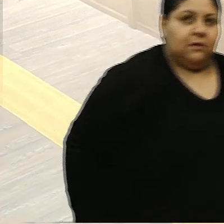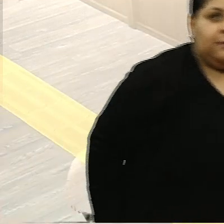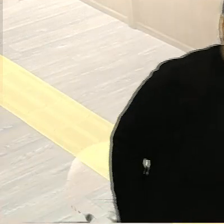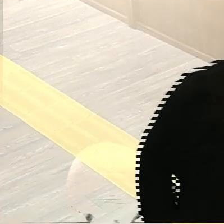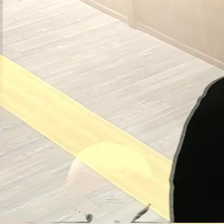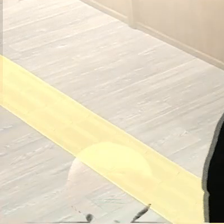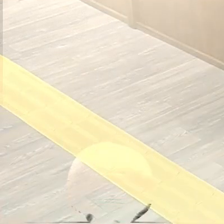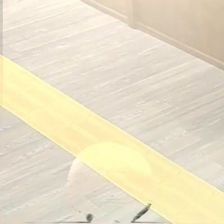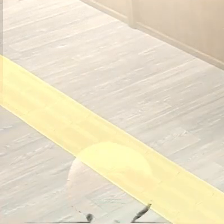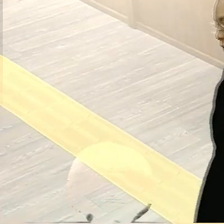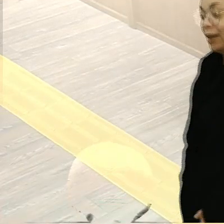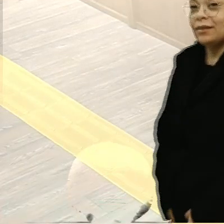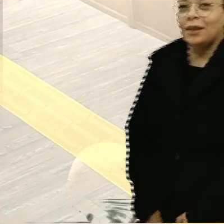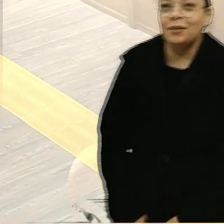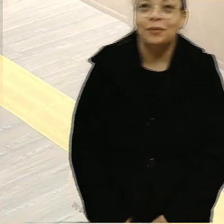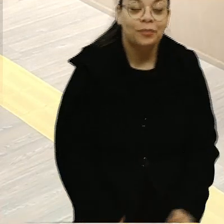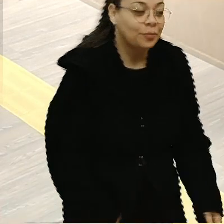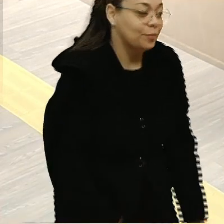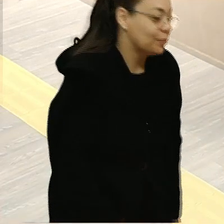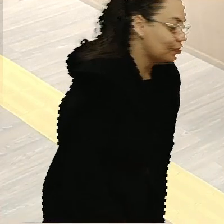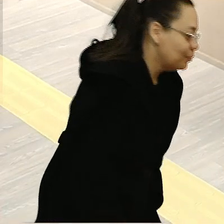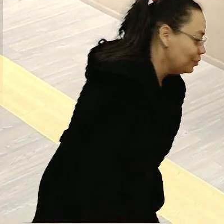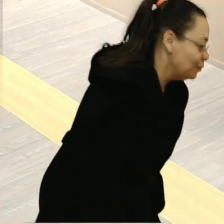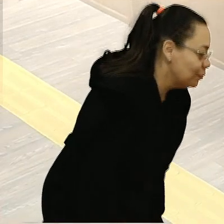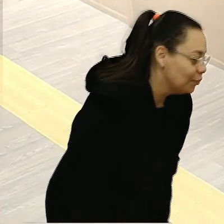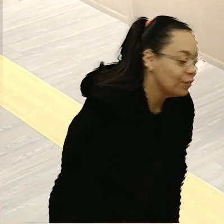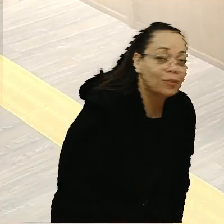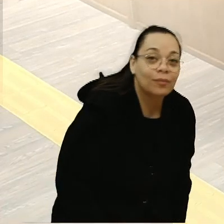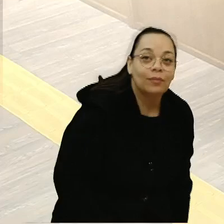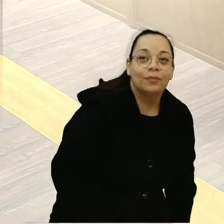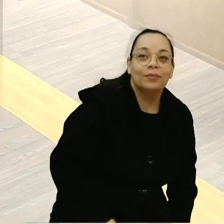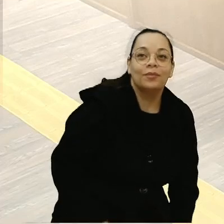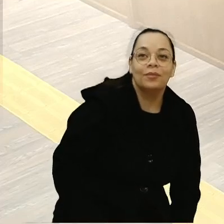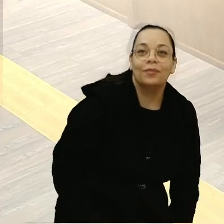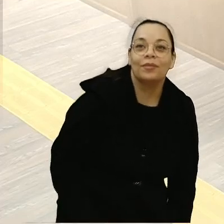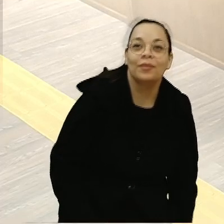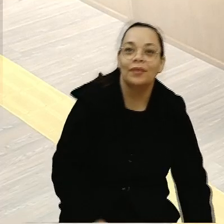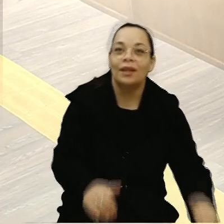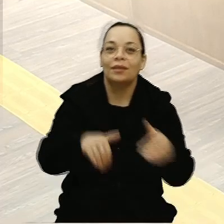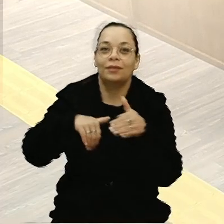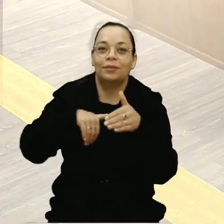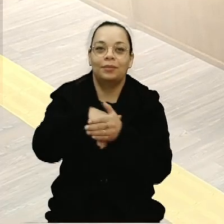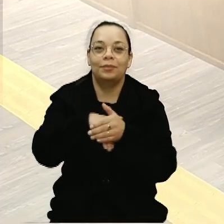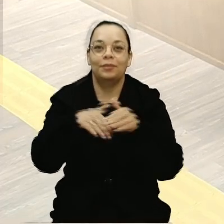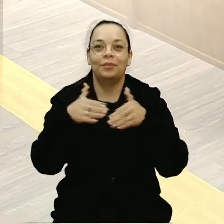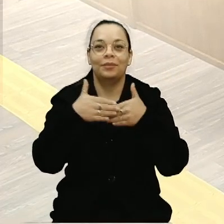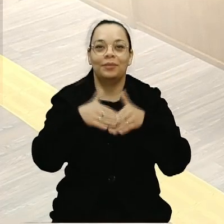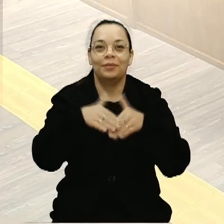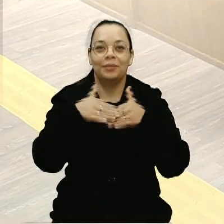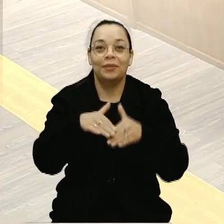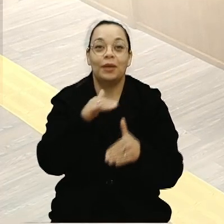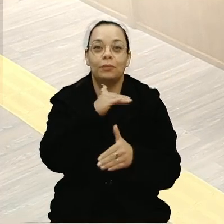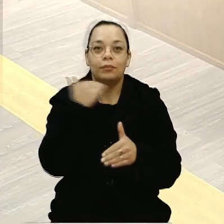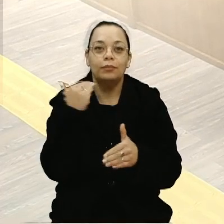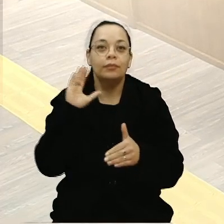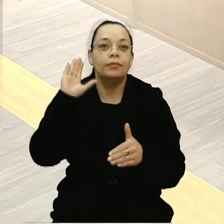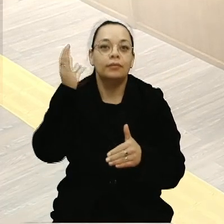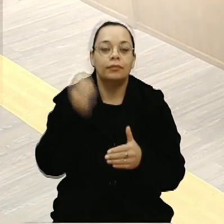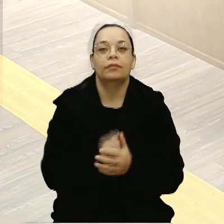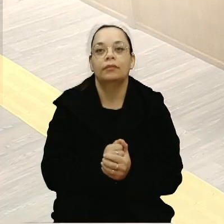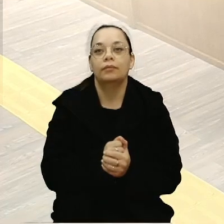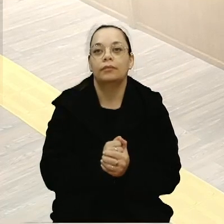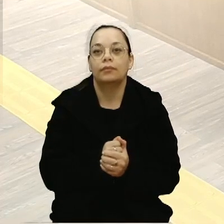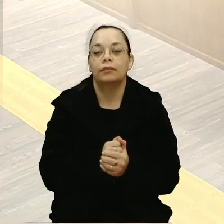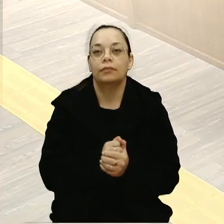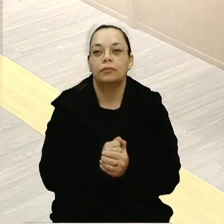Grades, principalmente esses acidentes com o trator, né? Na nossa região, quanta morte tem acontecido, quantas mortes já